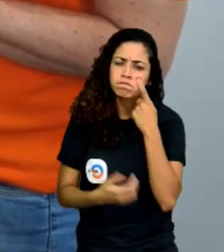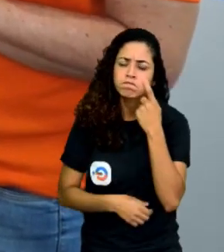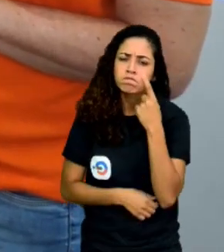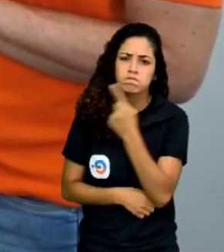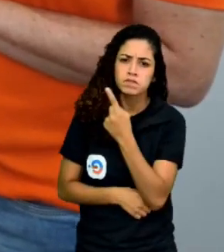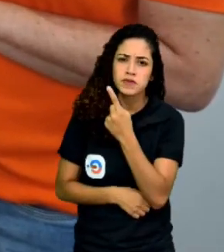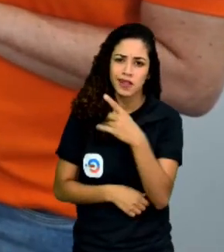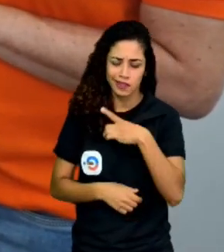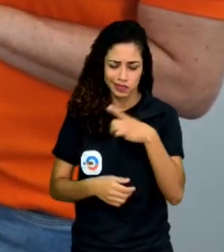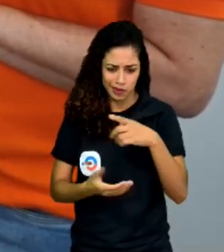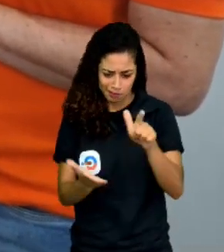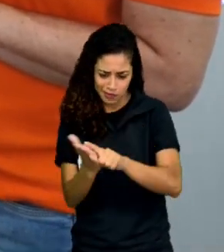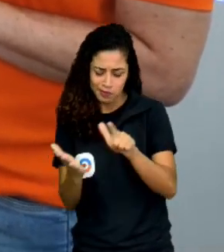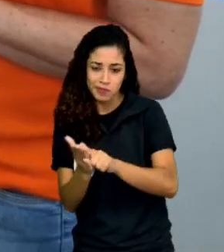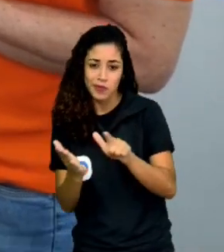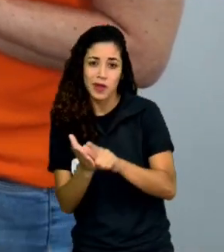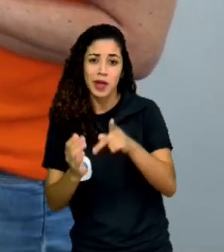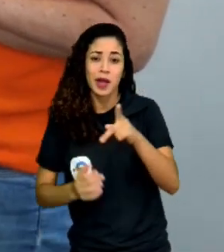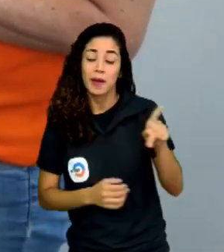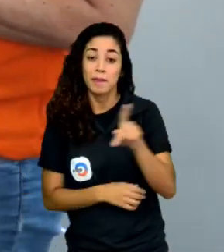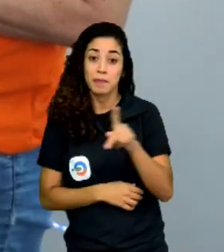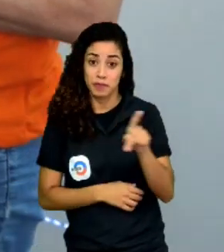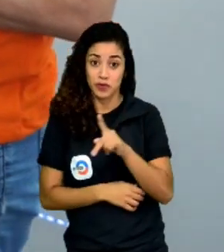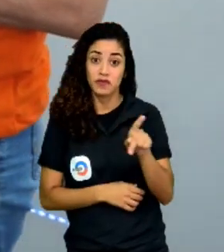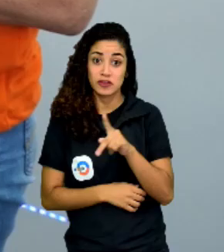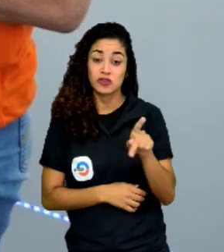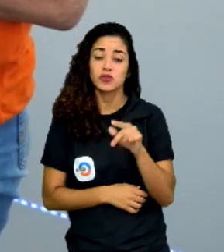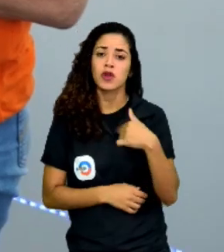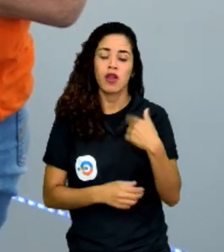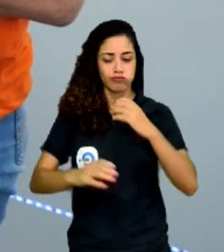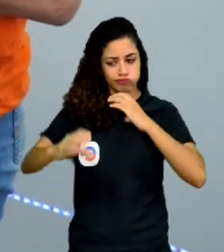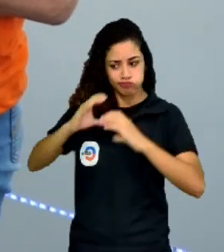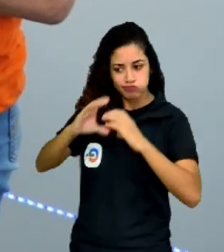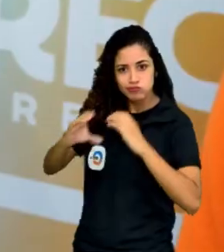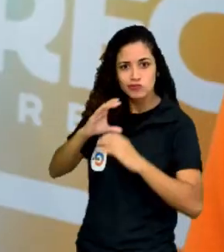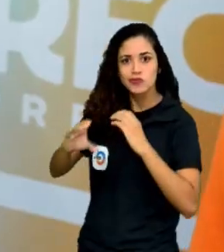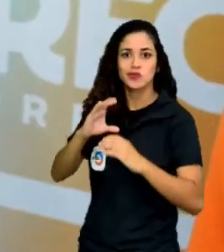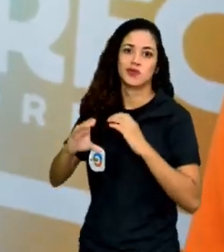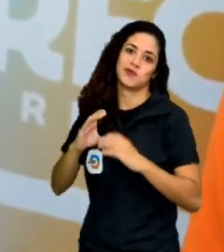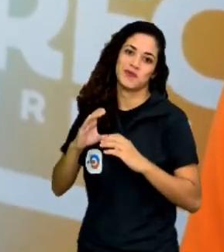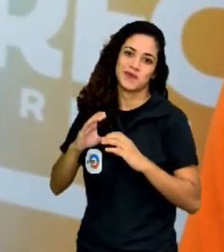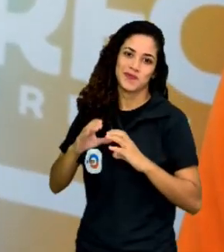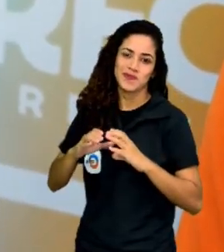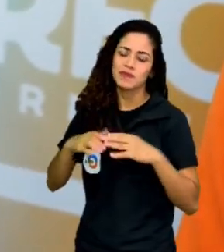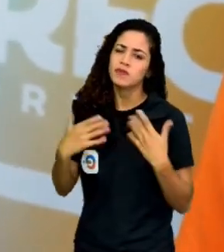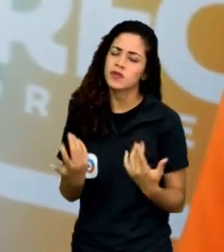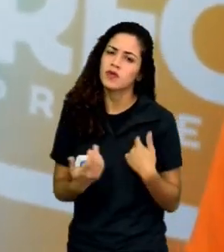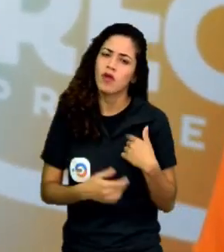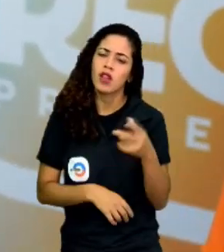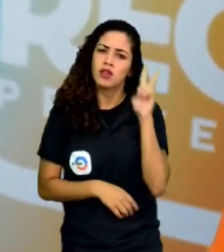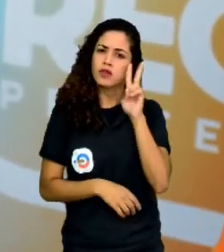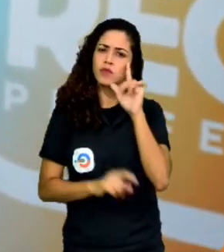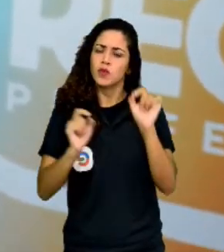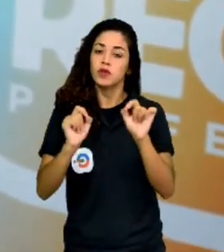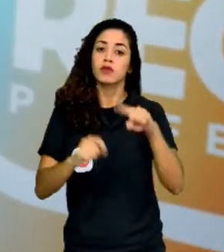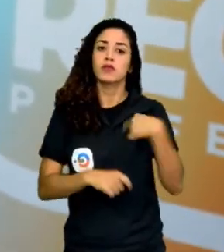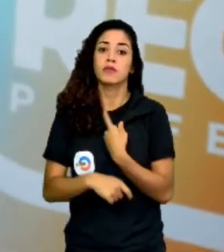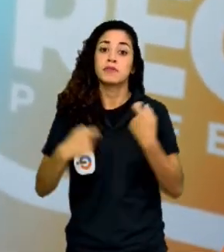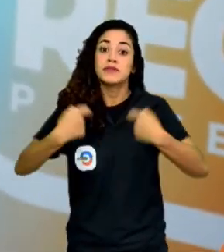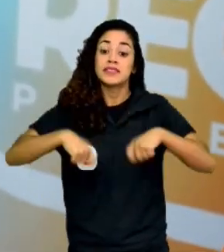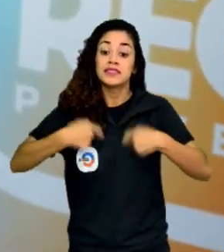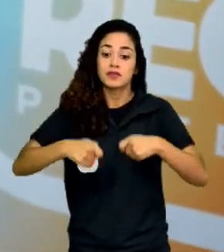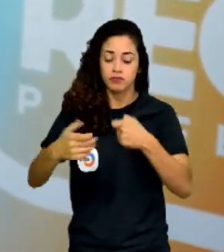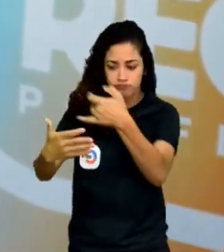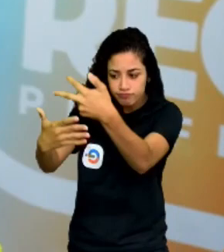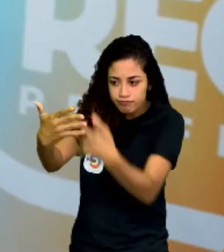Através do bilhete, a professora Casey se comunicou com a professora Iris. Acabei de lembrar que preciso fazer a lista